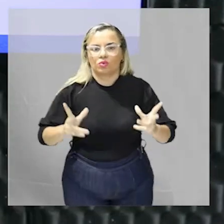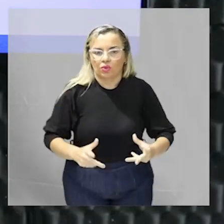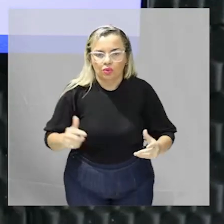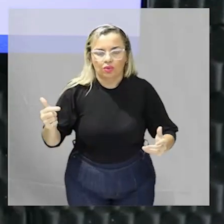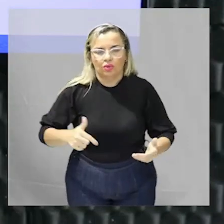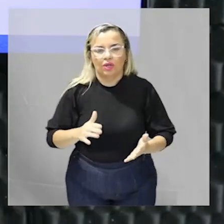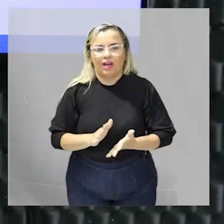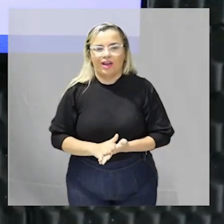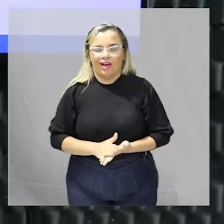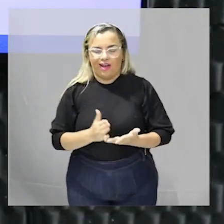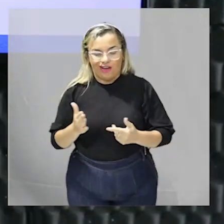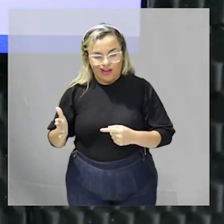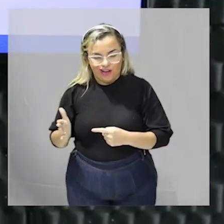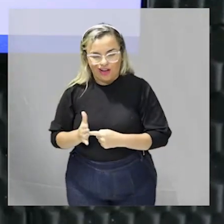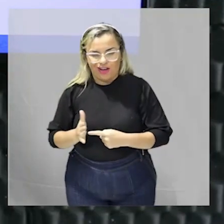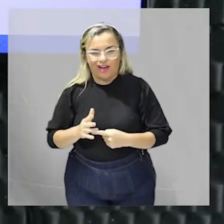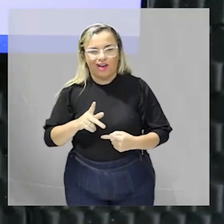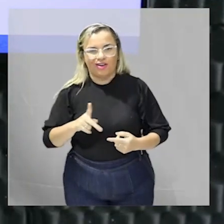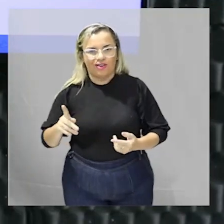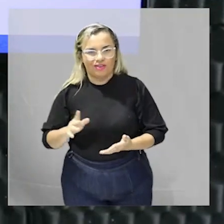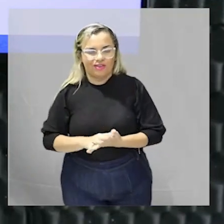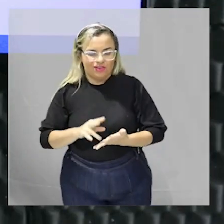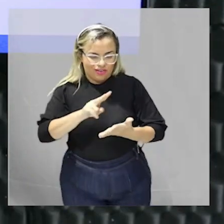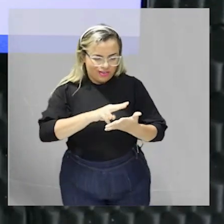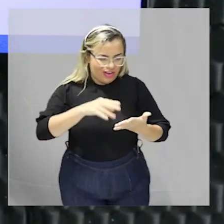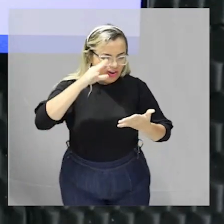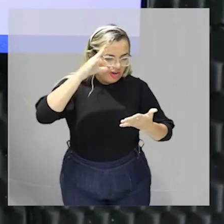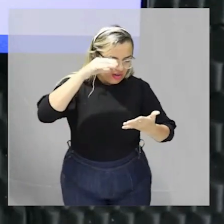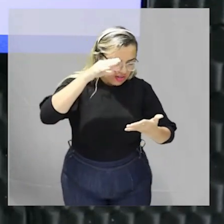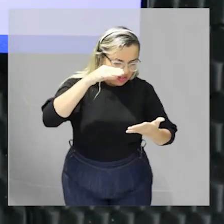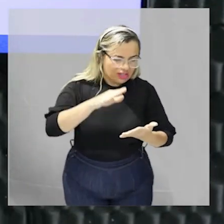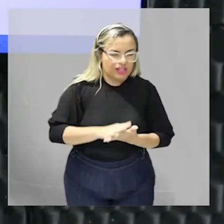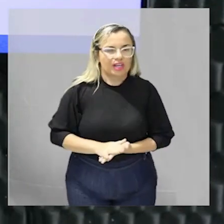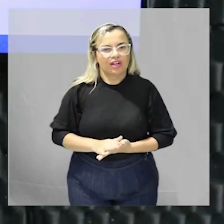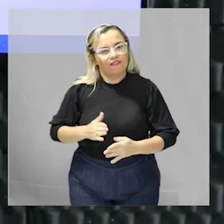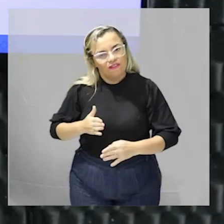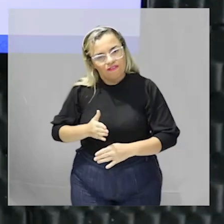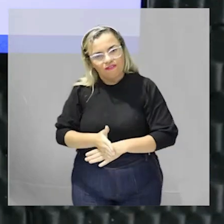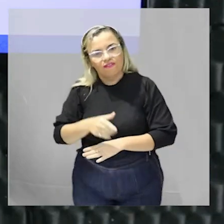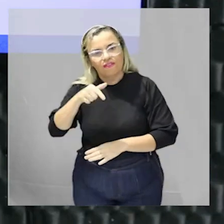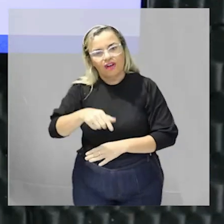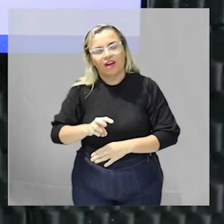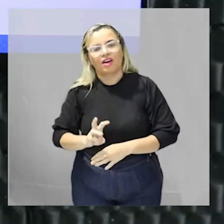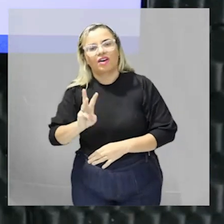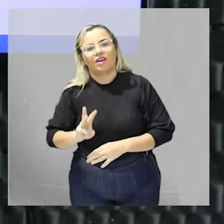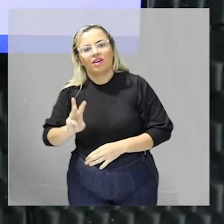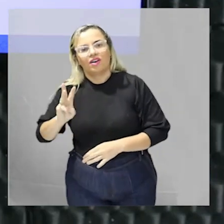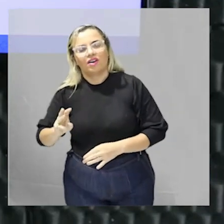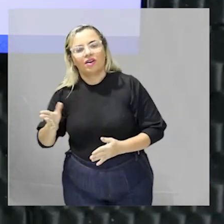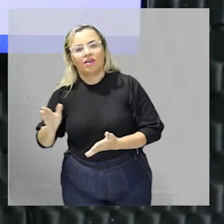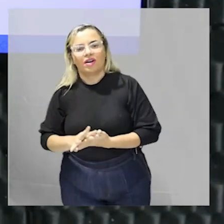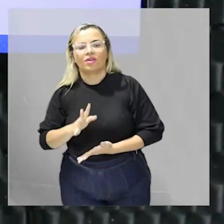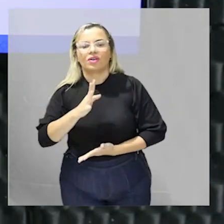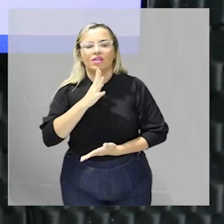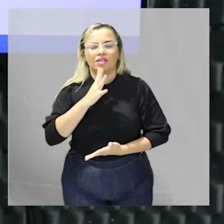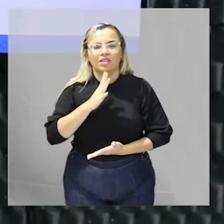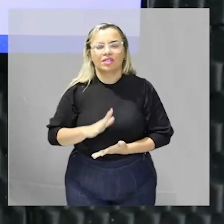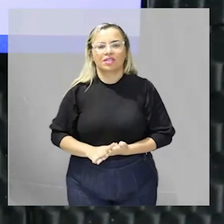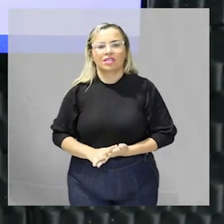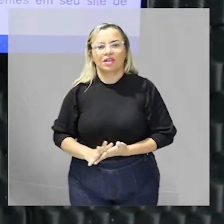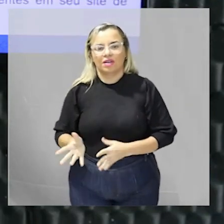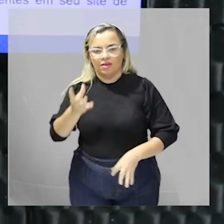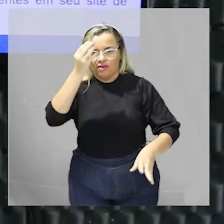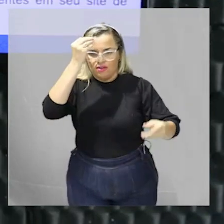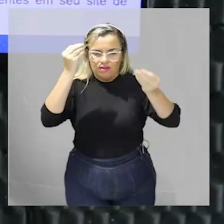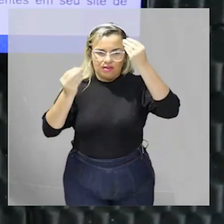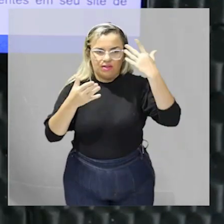bem curiosa e vou visitar o site para conhecer um pouco mais sobre isso. Então, é um texto que ele te chama a atenção por isso, tá? Então,